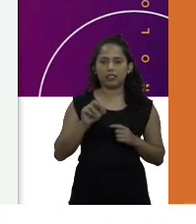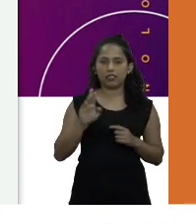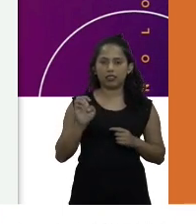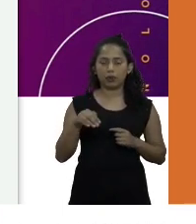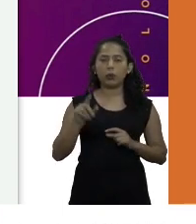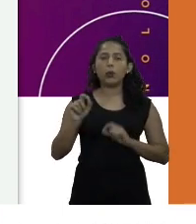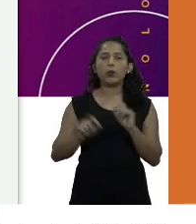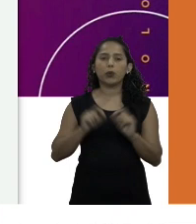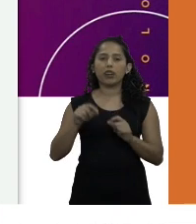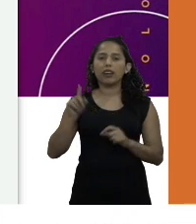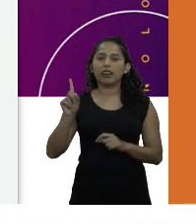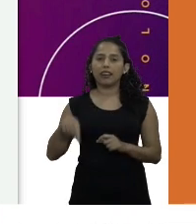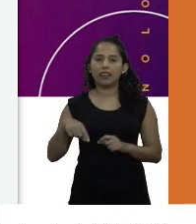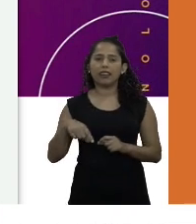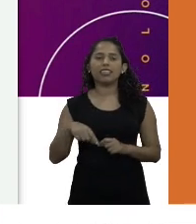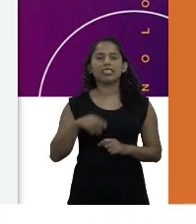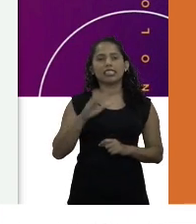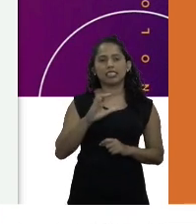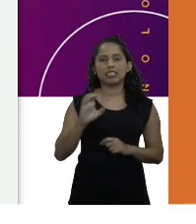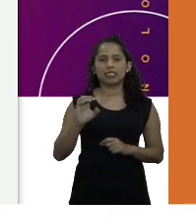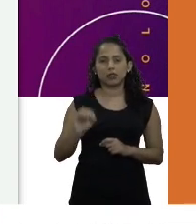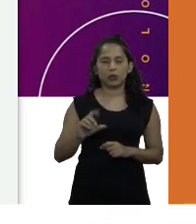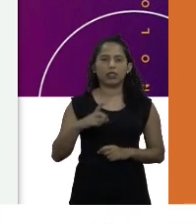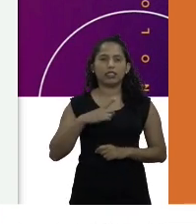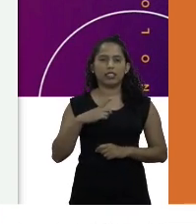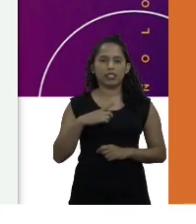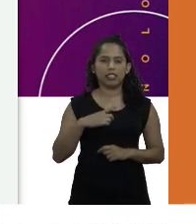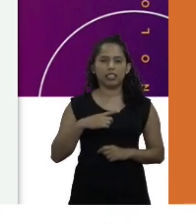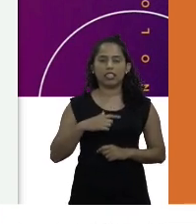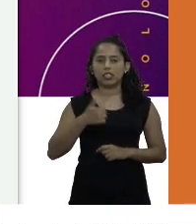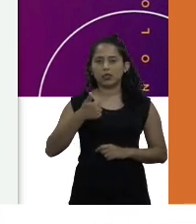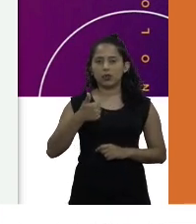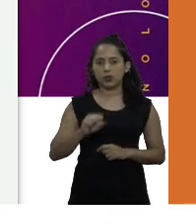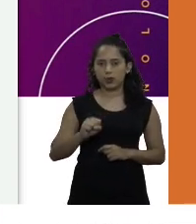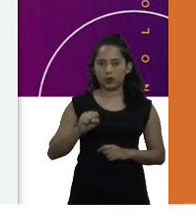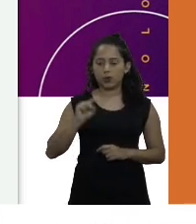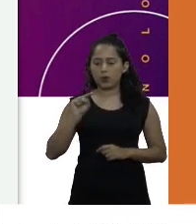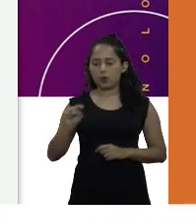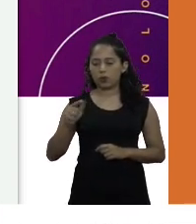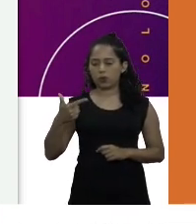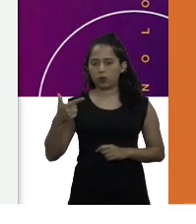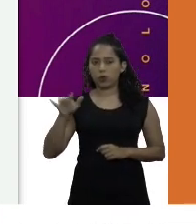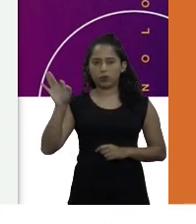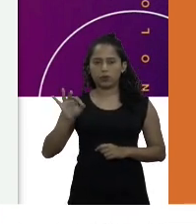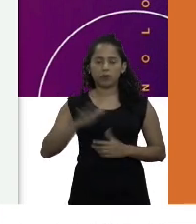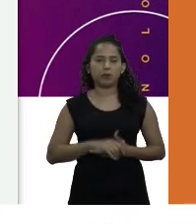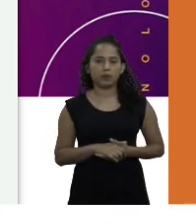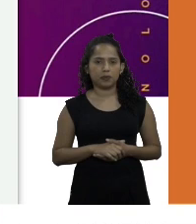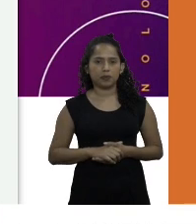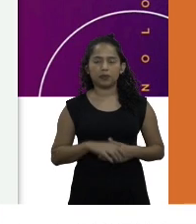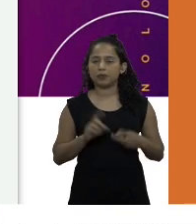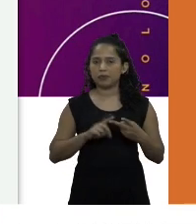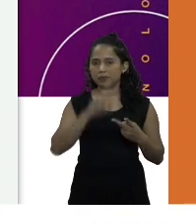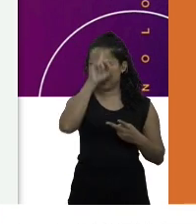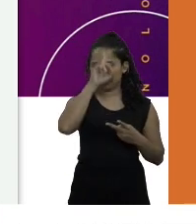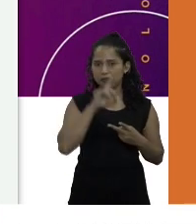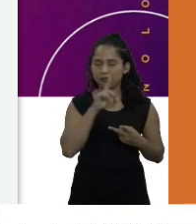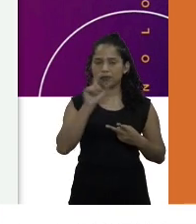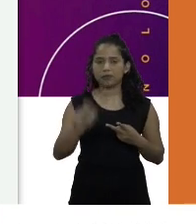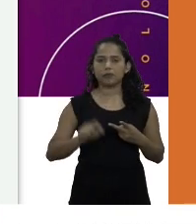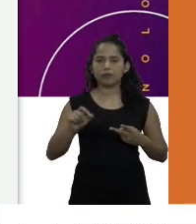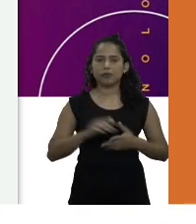CEO. Então você tem um crescimento ali de mais 18,2%. Em amarelo é